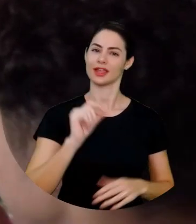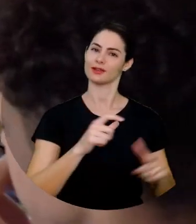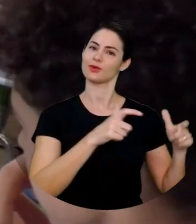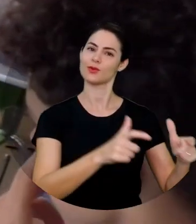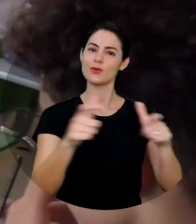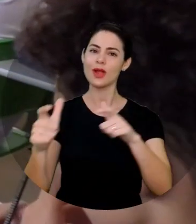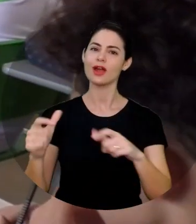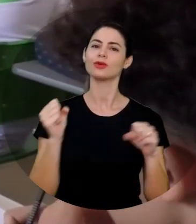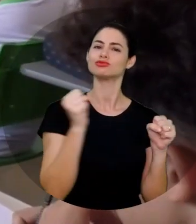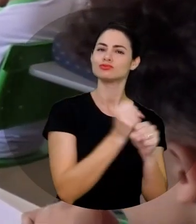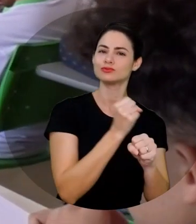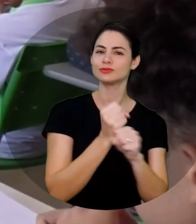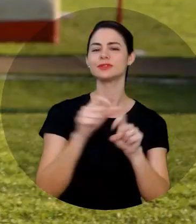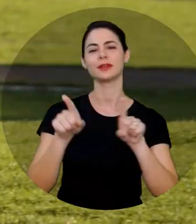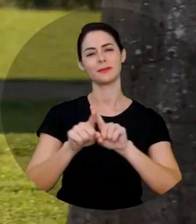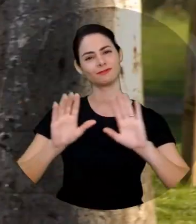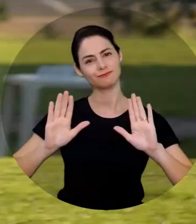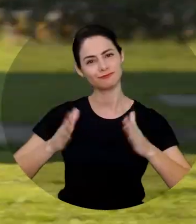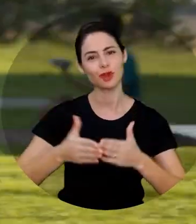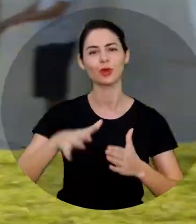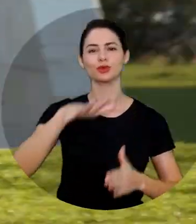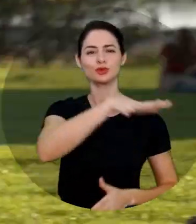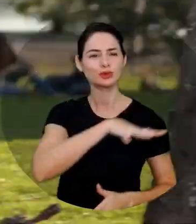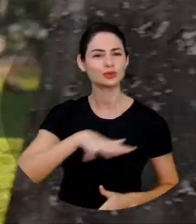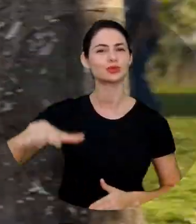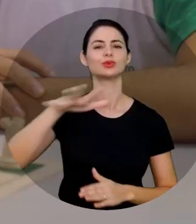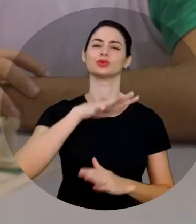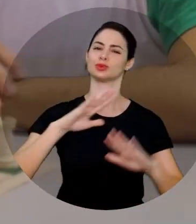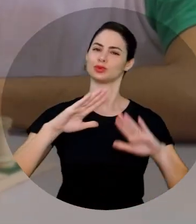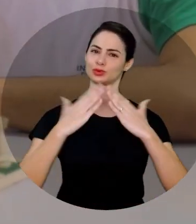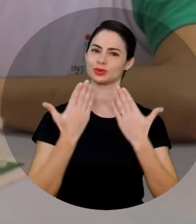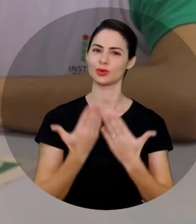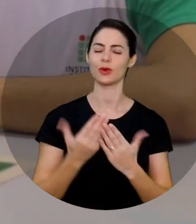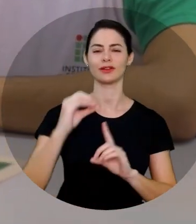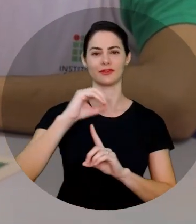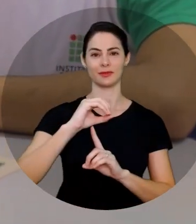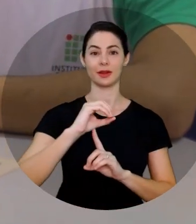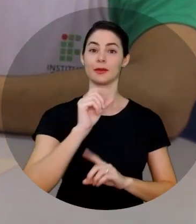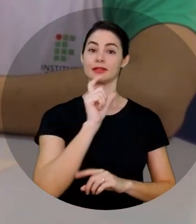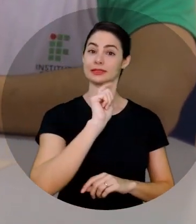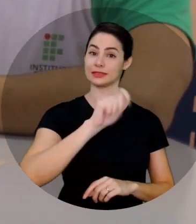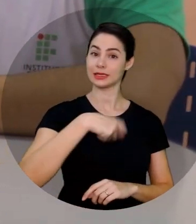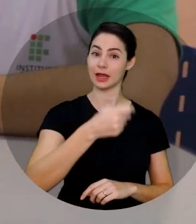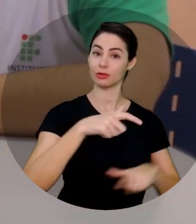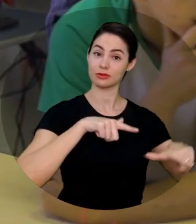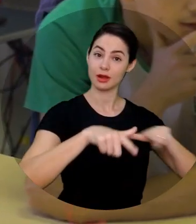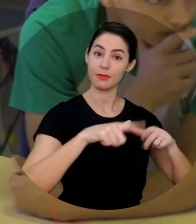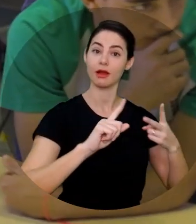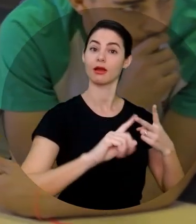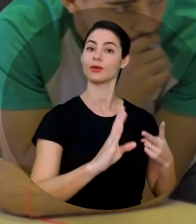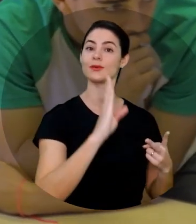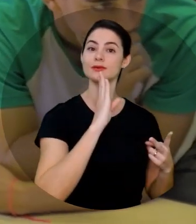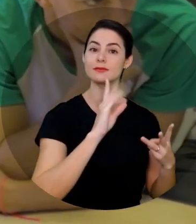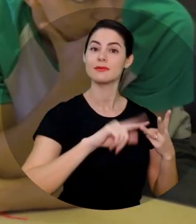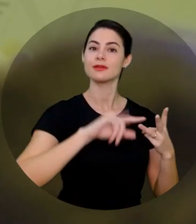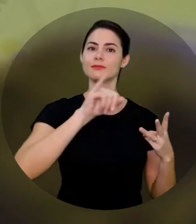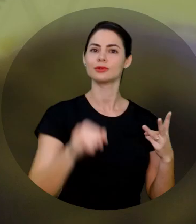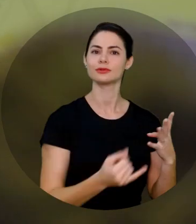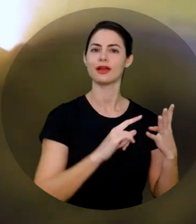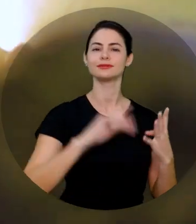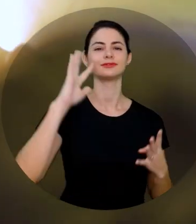ainda é saber que é nesses espaços construídos e voltados especialmente para a comunidade escolar que palavras como trabalho,